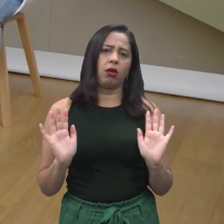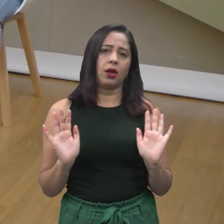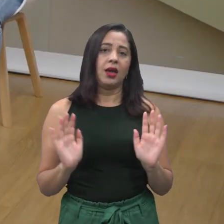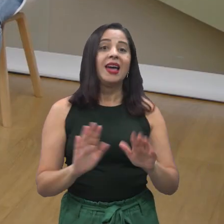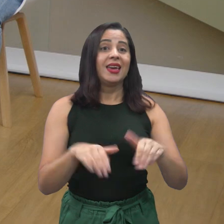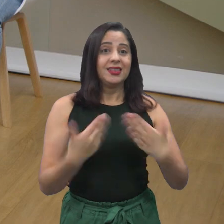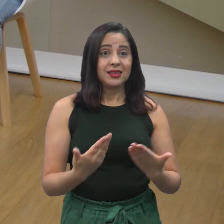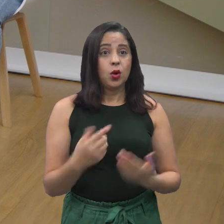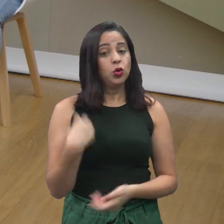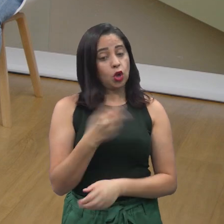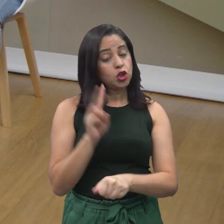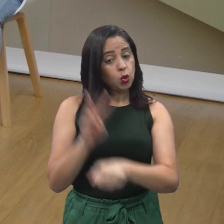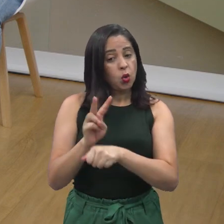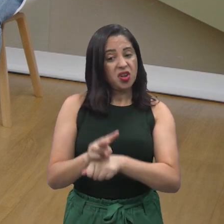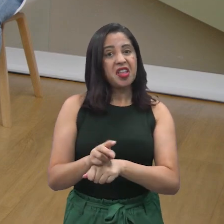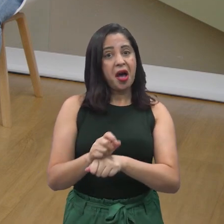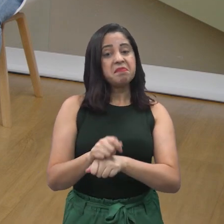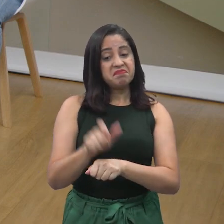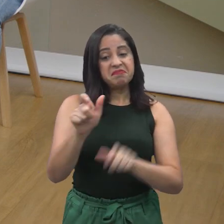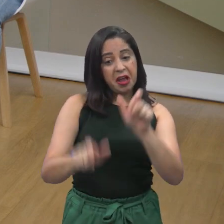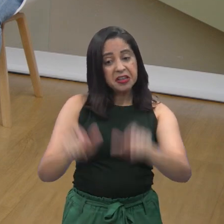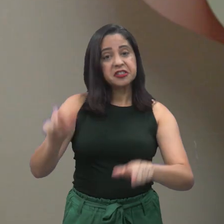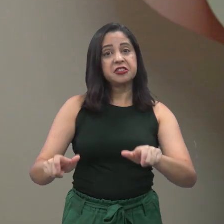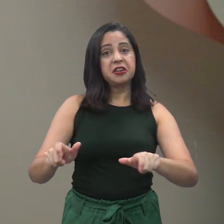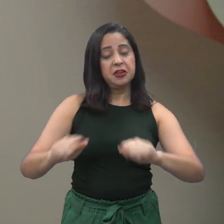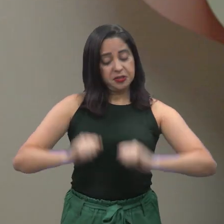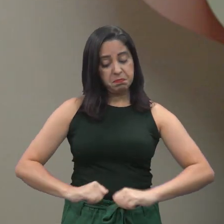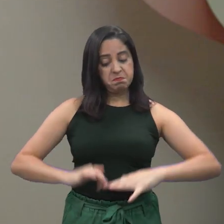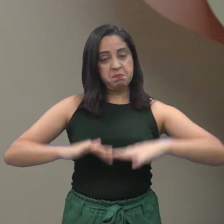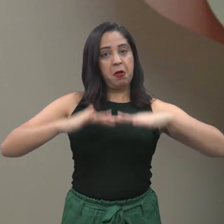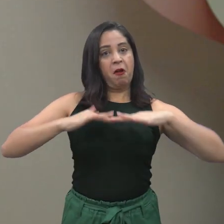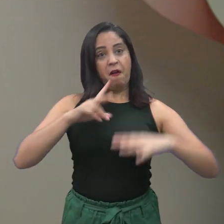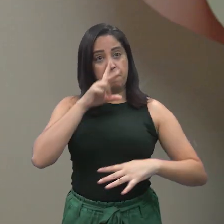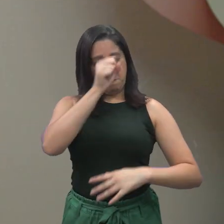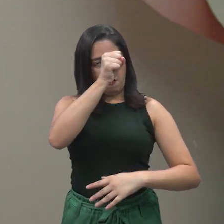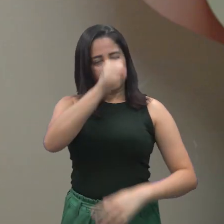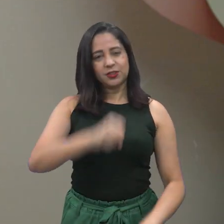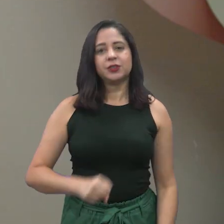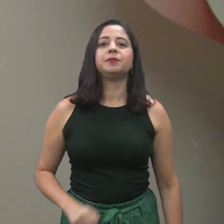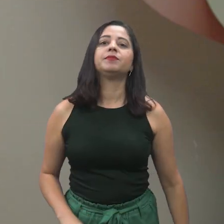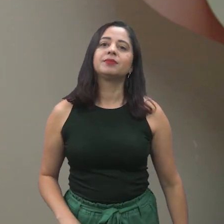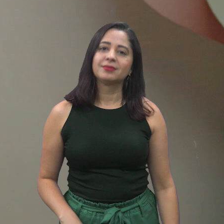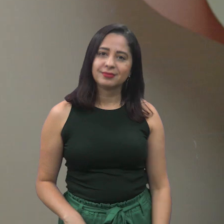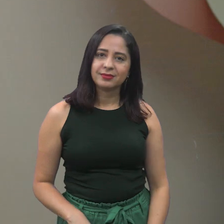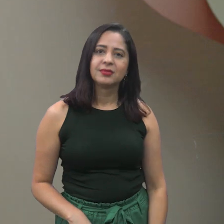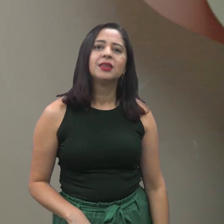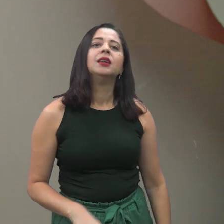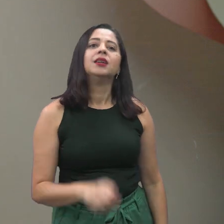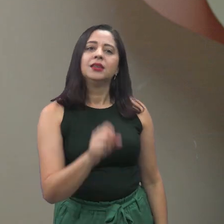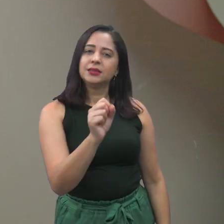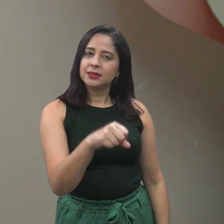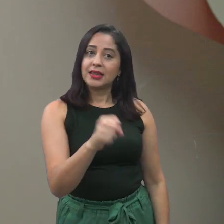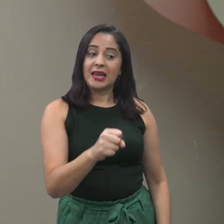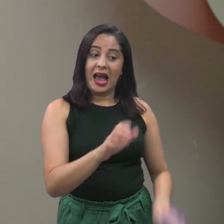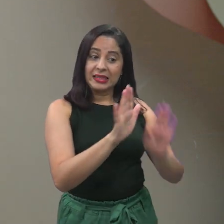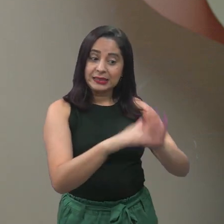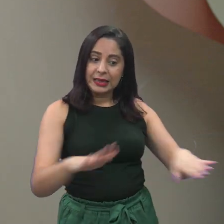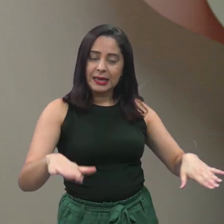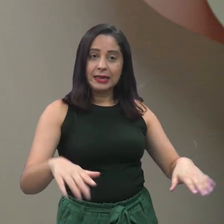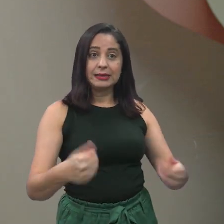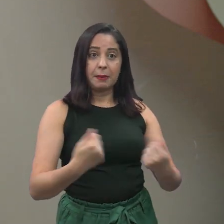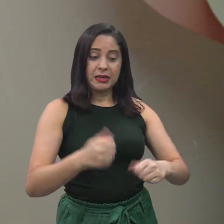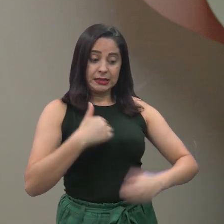fortes e conseguirem reagir. Muito bom, é isso mesmo, né, doutora? As crianças precisam ficar fortes para